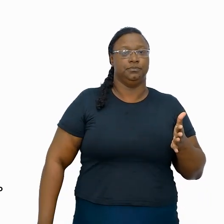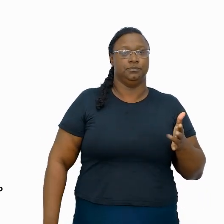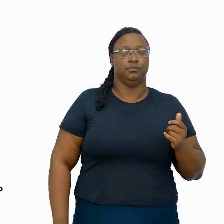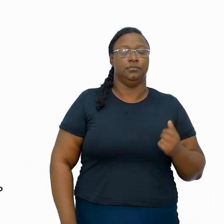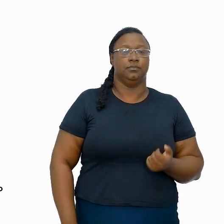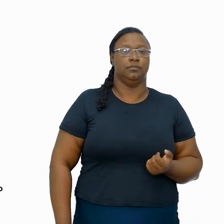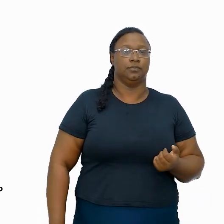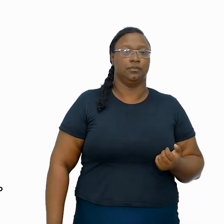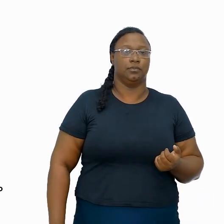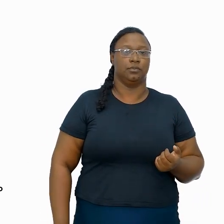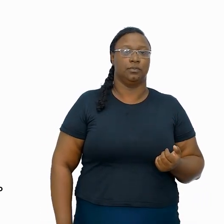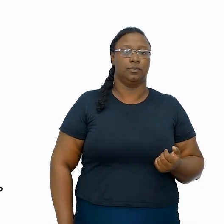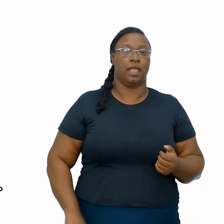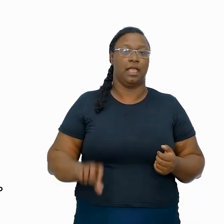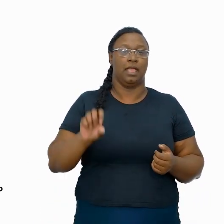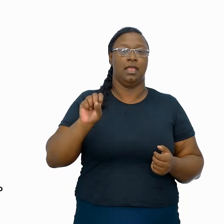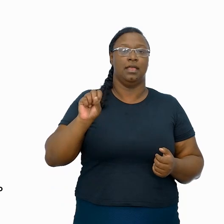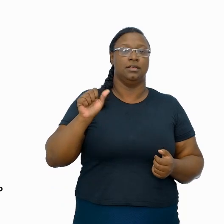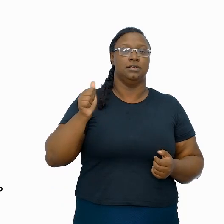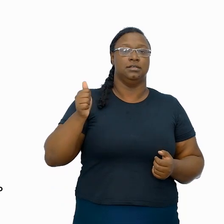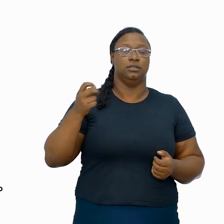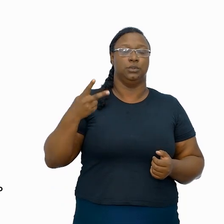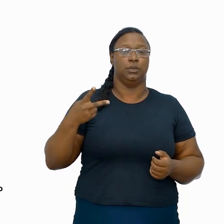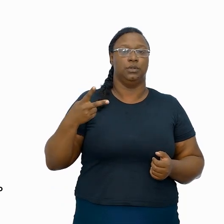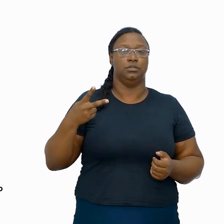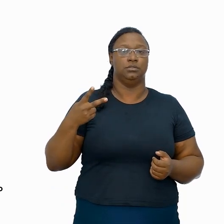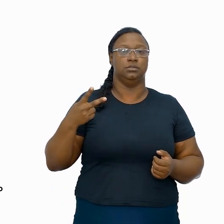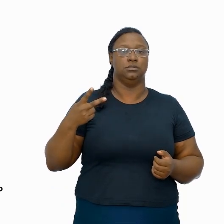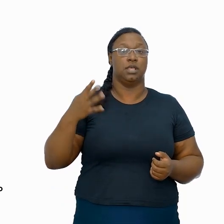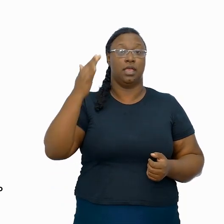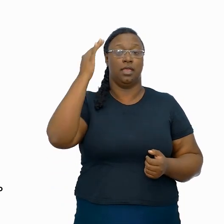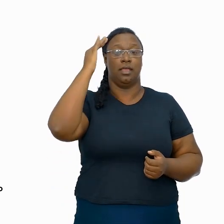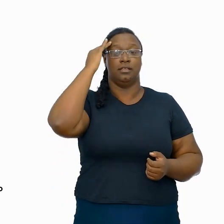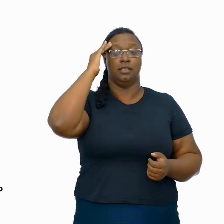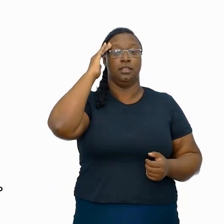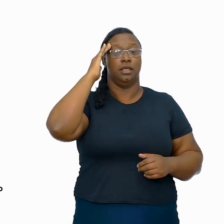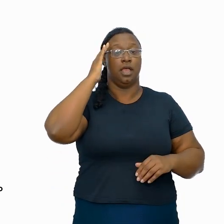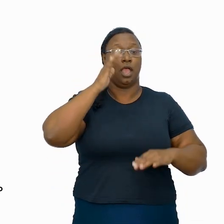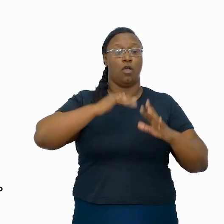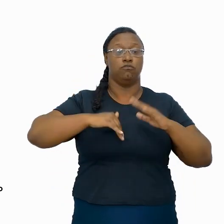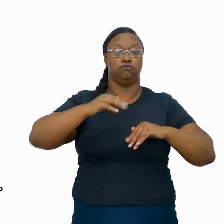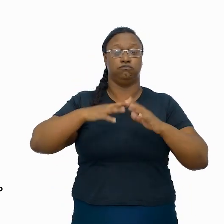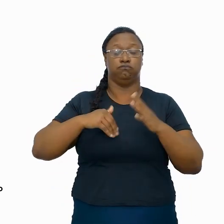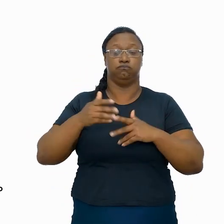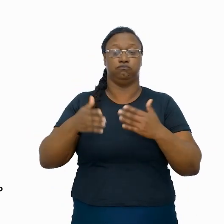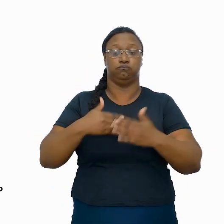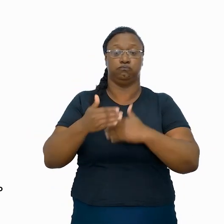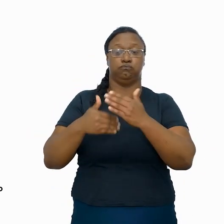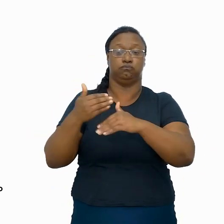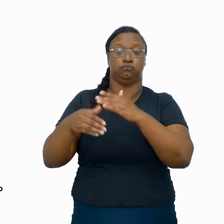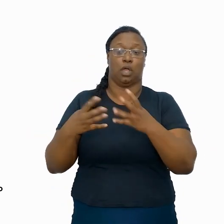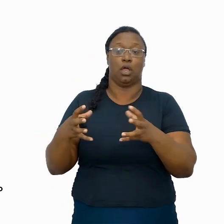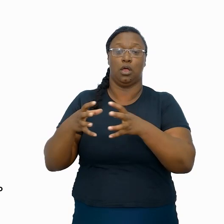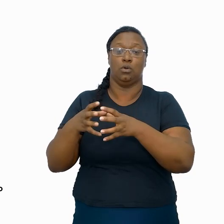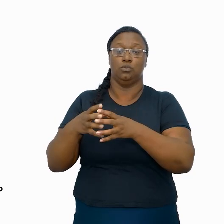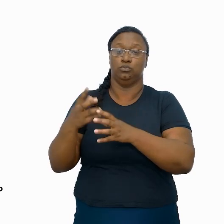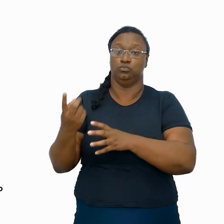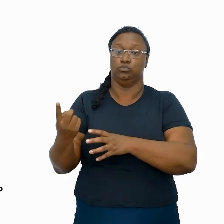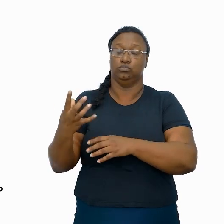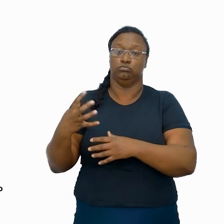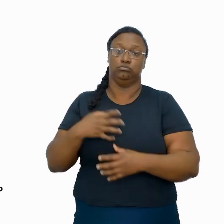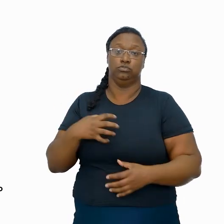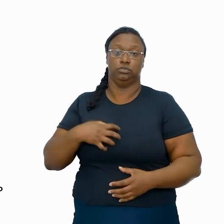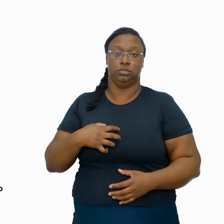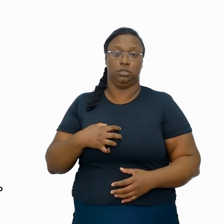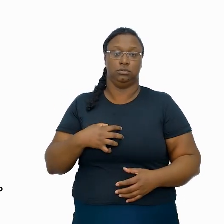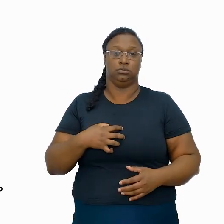lá na SA2 compreender o processo de produção. Cada grupo escolhe uma das formas. Então, assim,